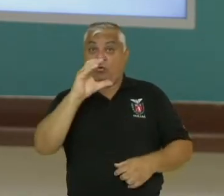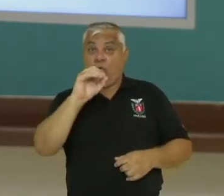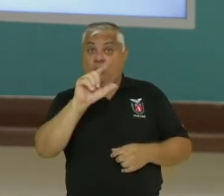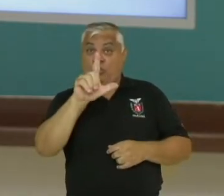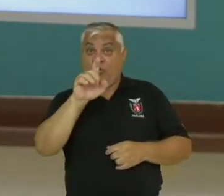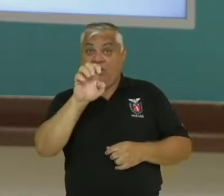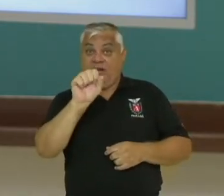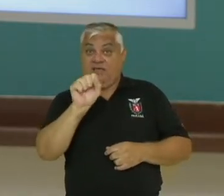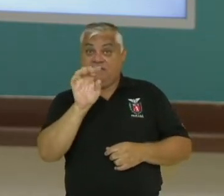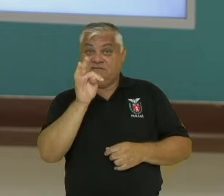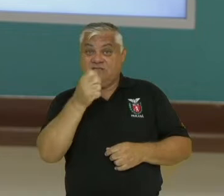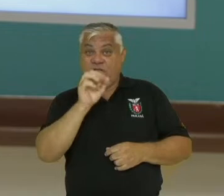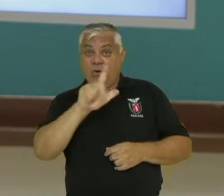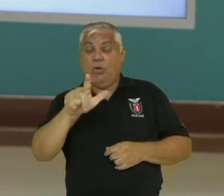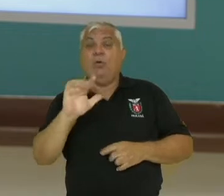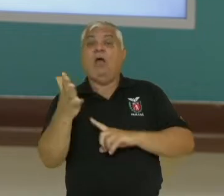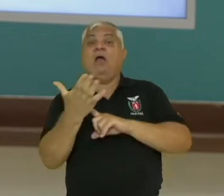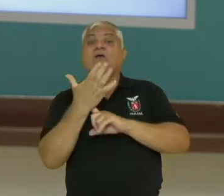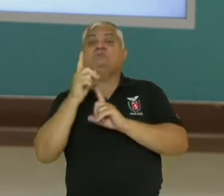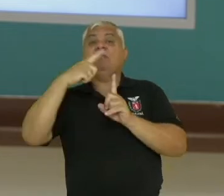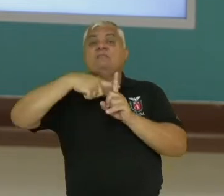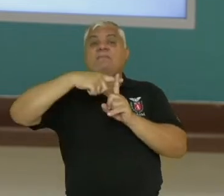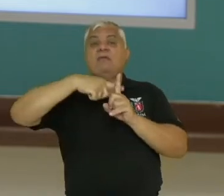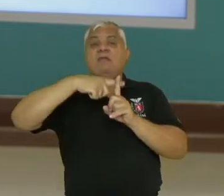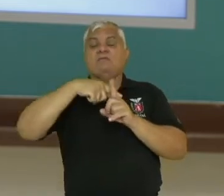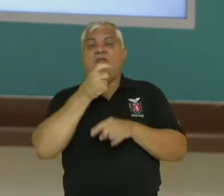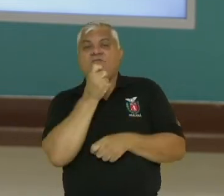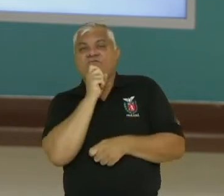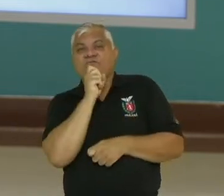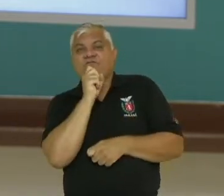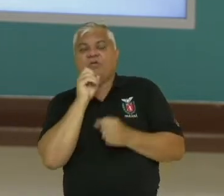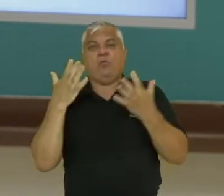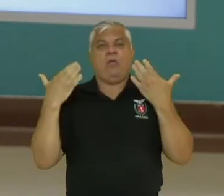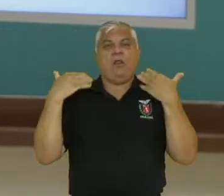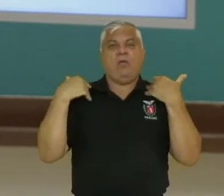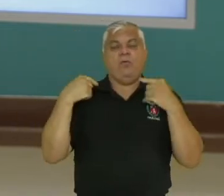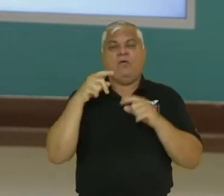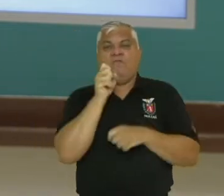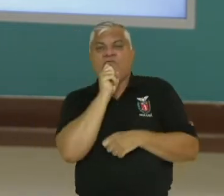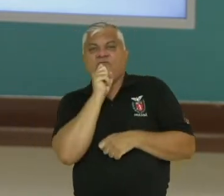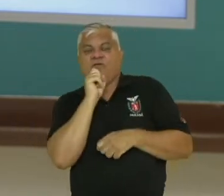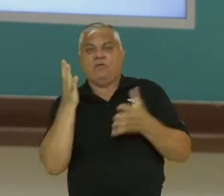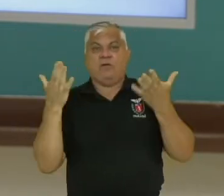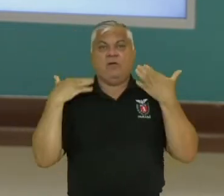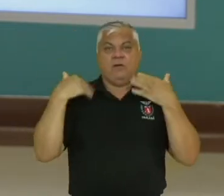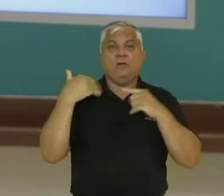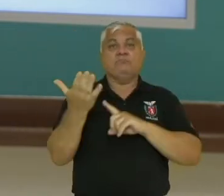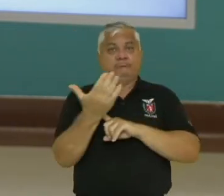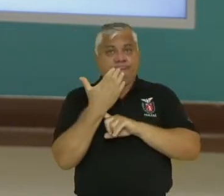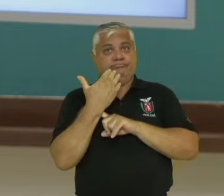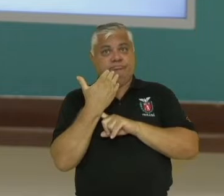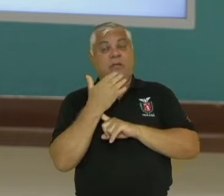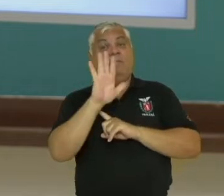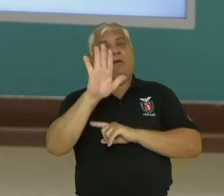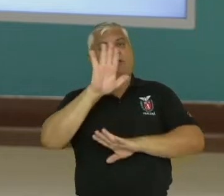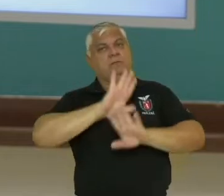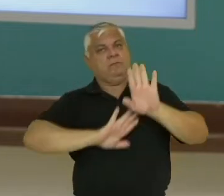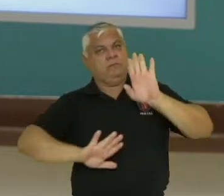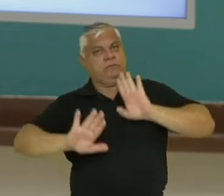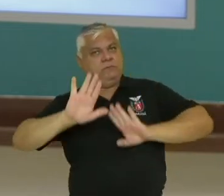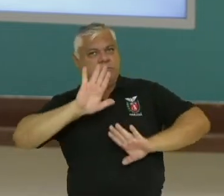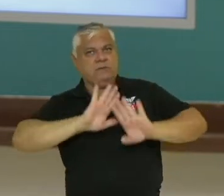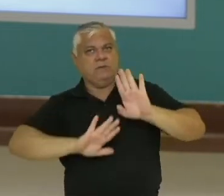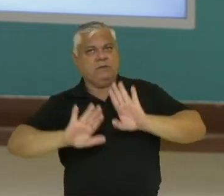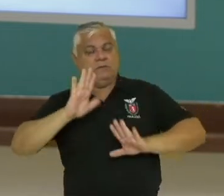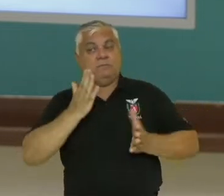vai auxiliar na manutenção da temperatura do nosso corpo. Porém, a gente tem que tomar cuidado. A gente, claro, não